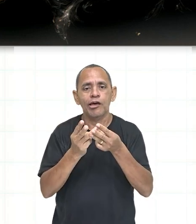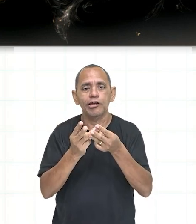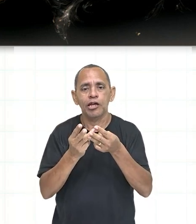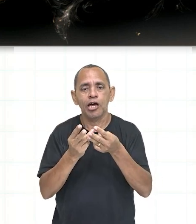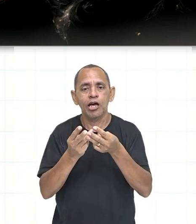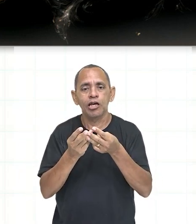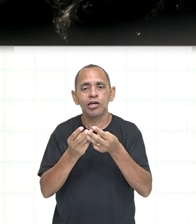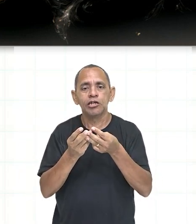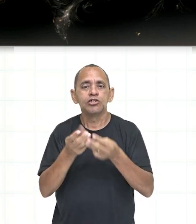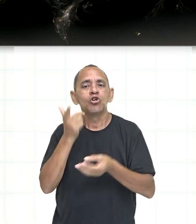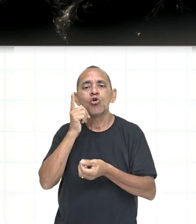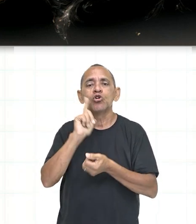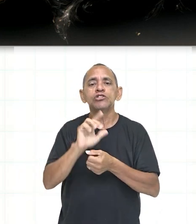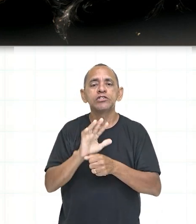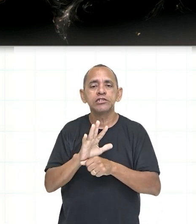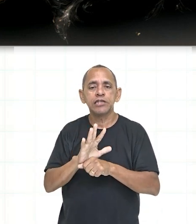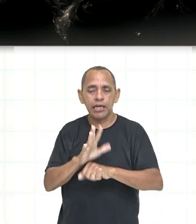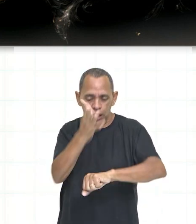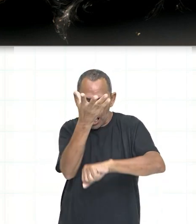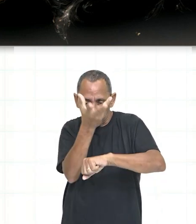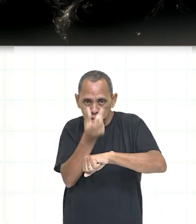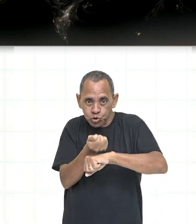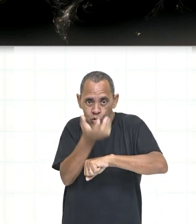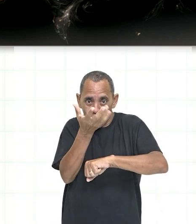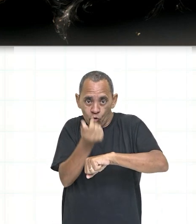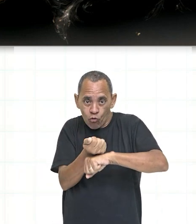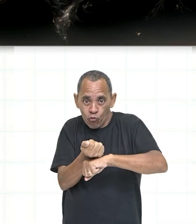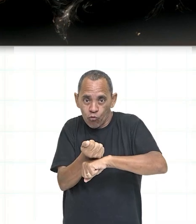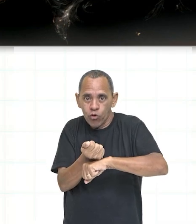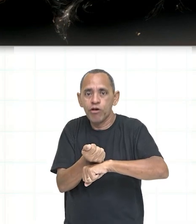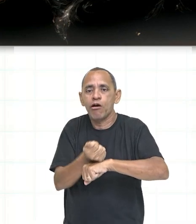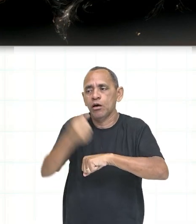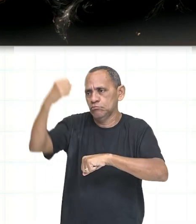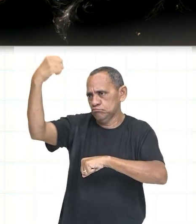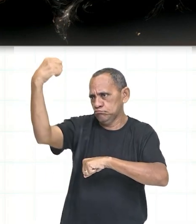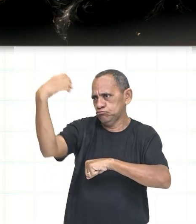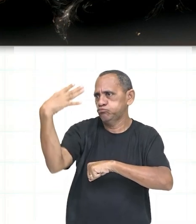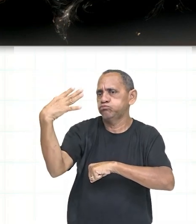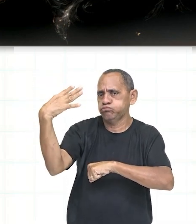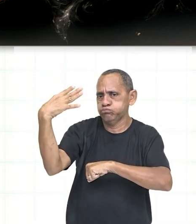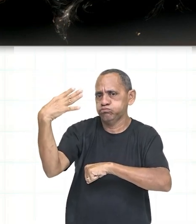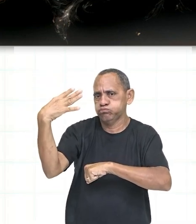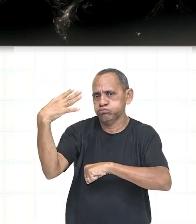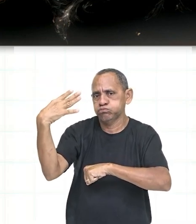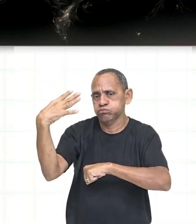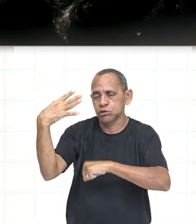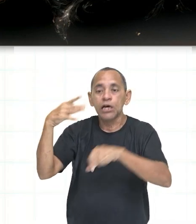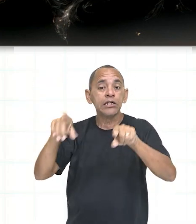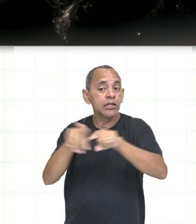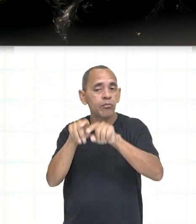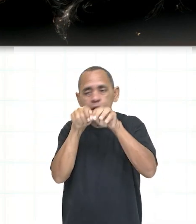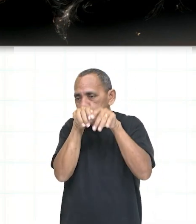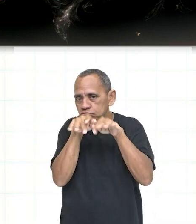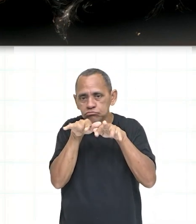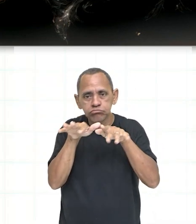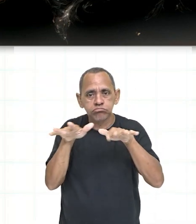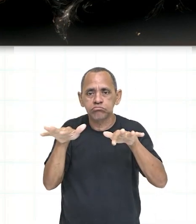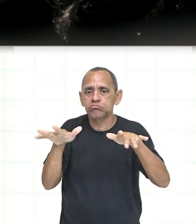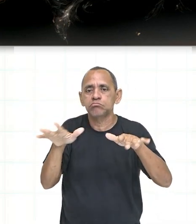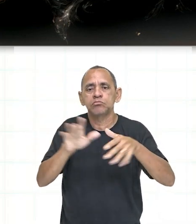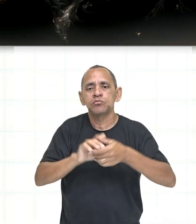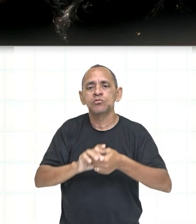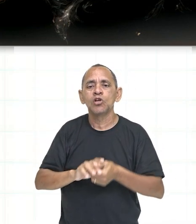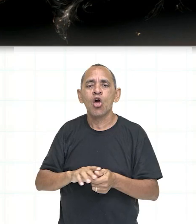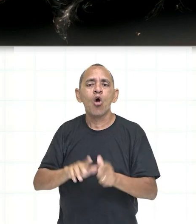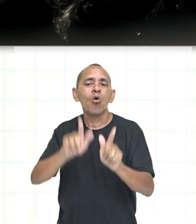não absorve luz e é vista, né, da sua relação gravitacional